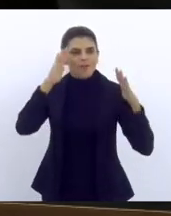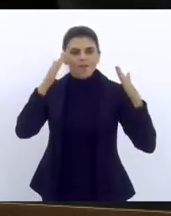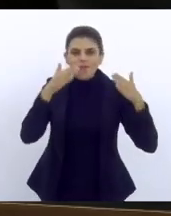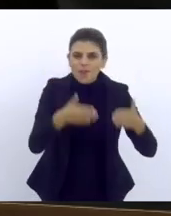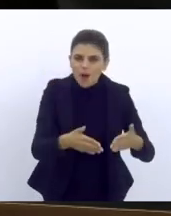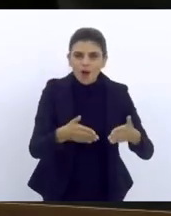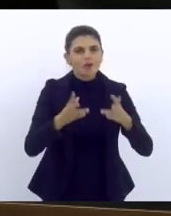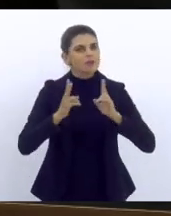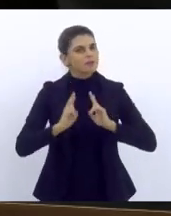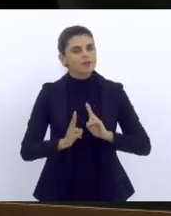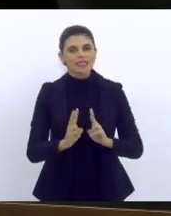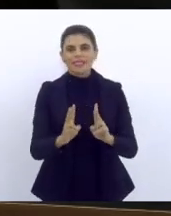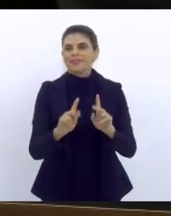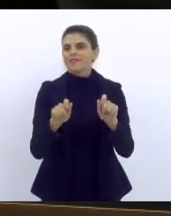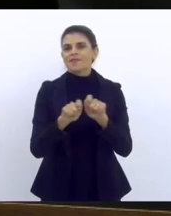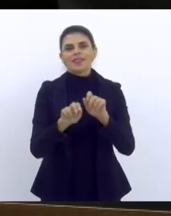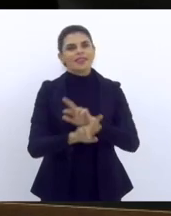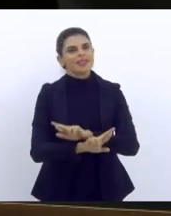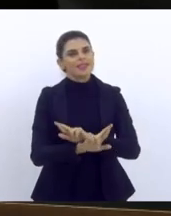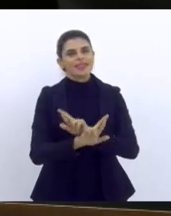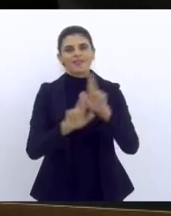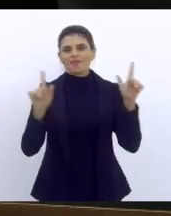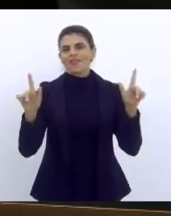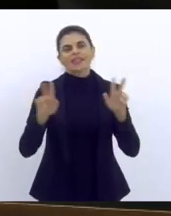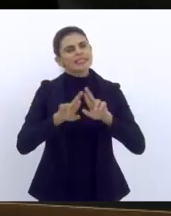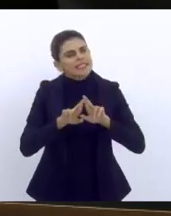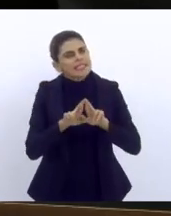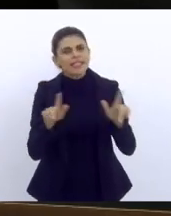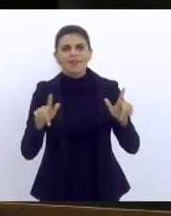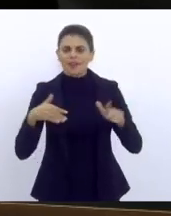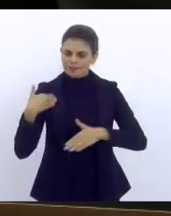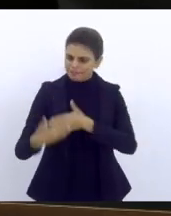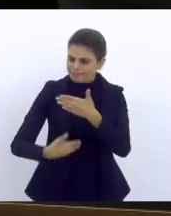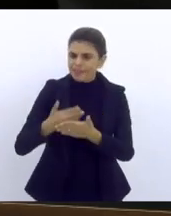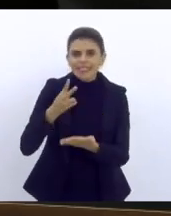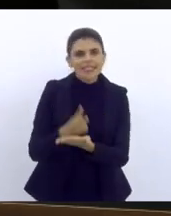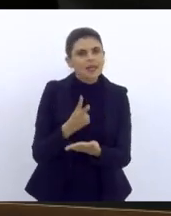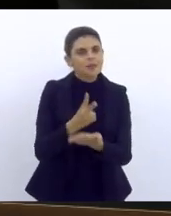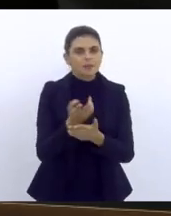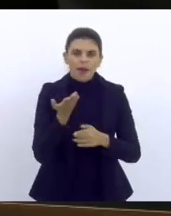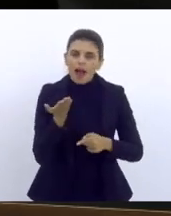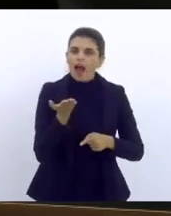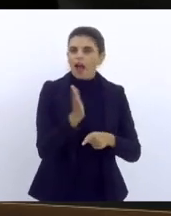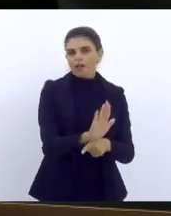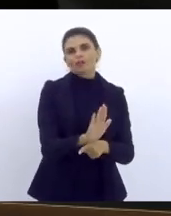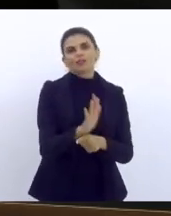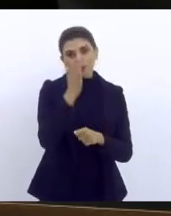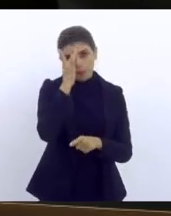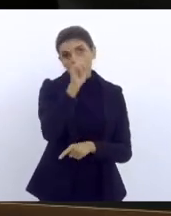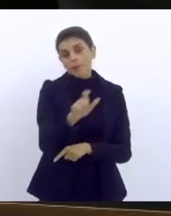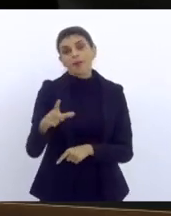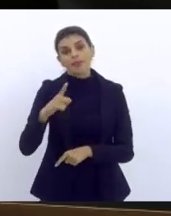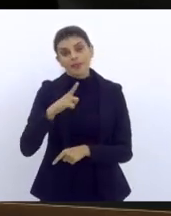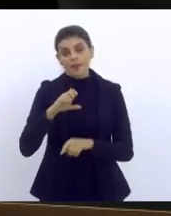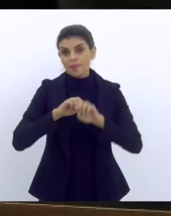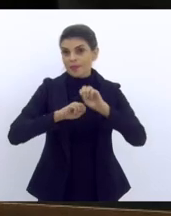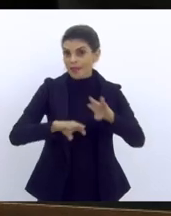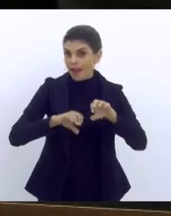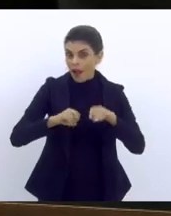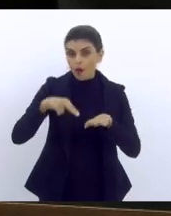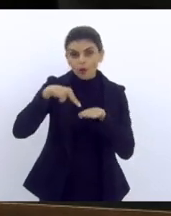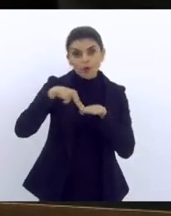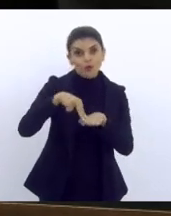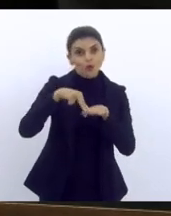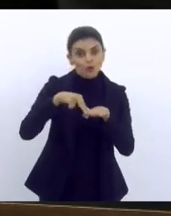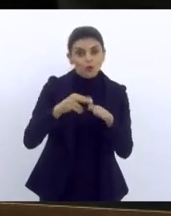alvo, fazer diferenciado o tempo inteiro em poder estar ajudando. Hoje a gente tem aula de surf, imagina, um projeto